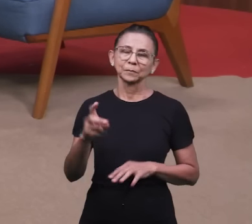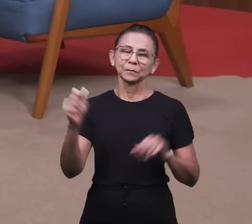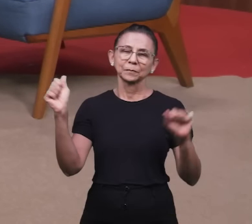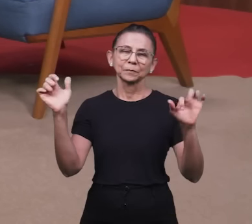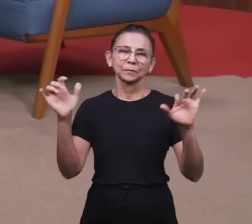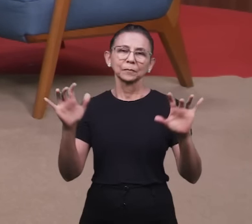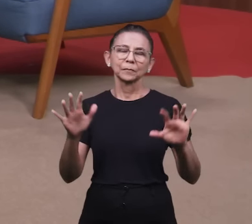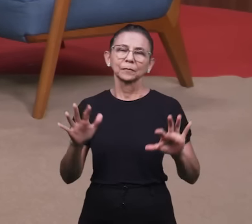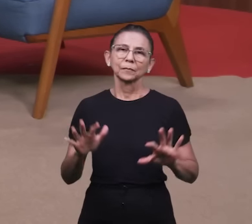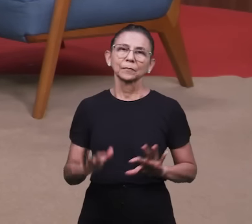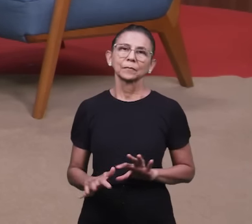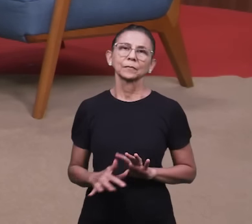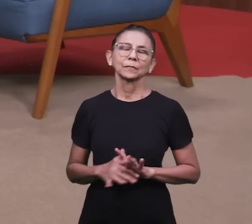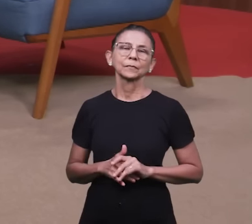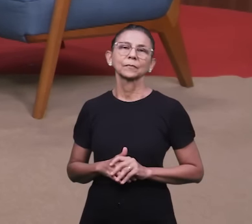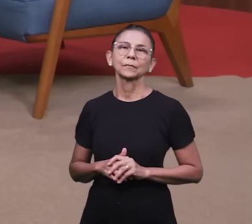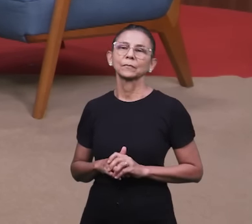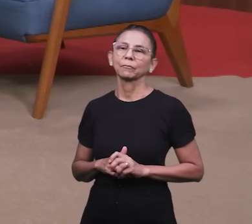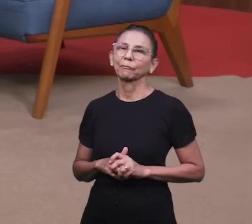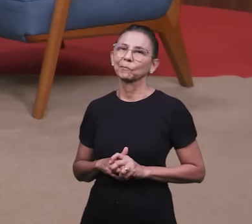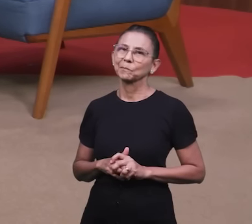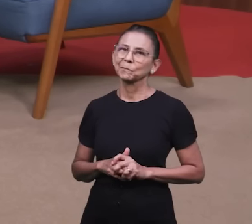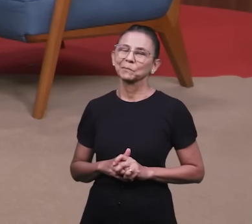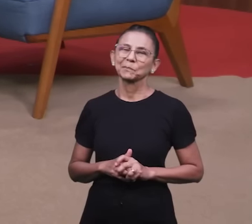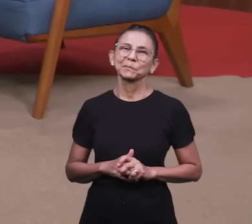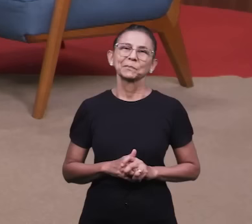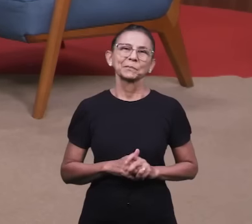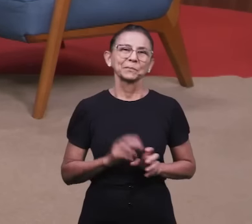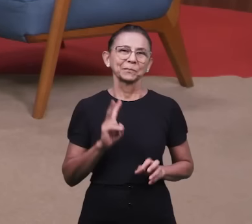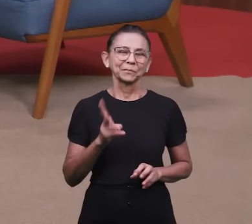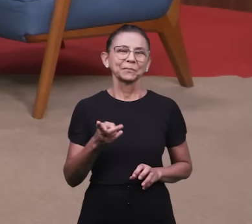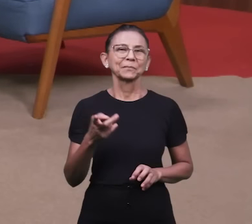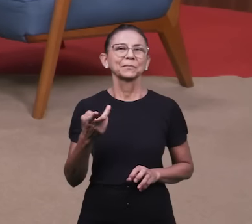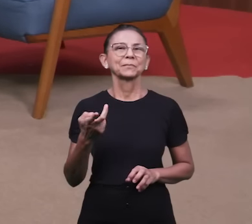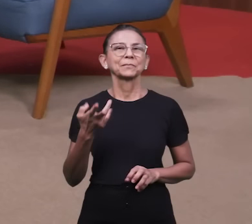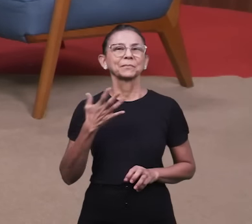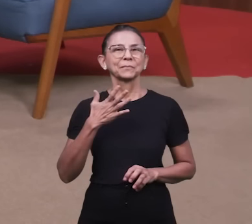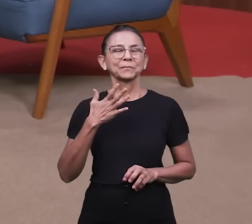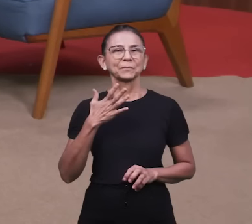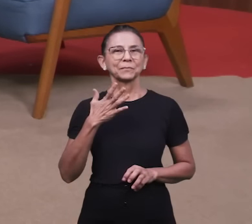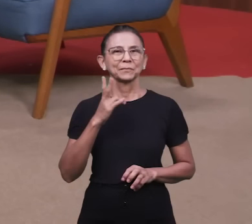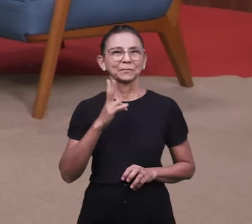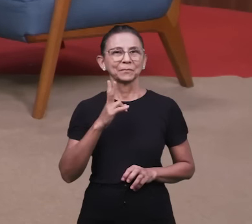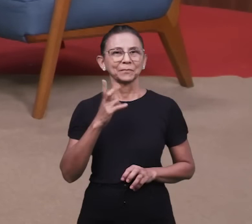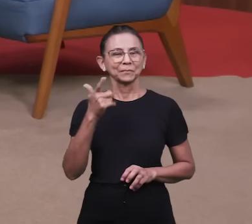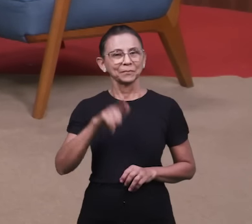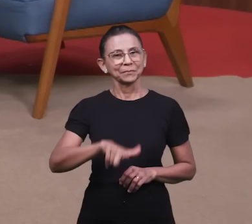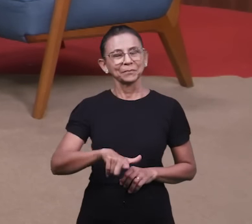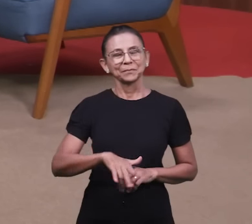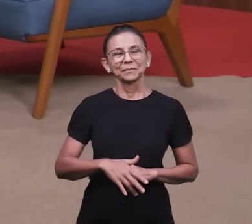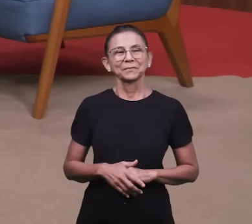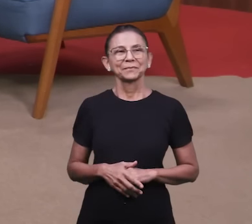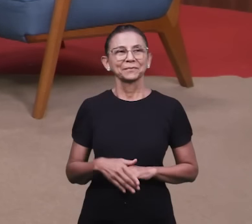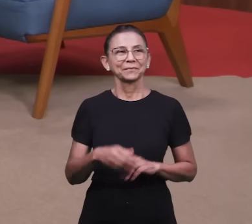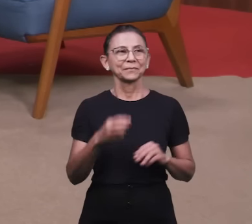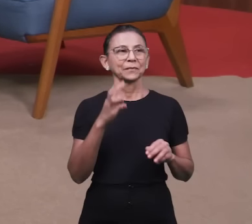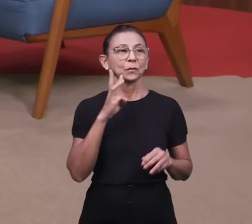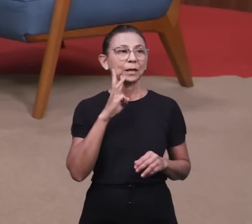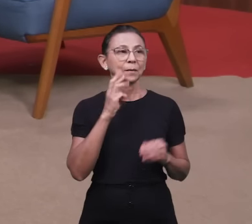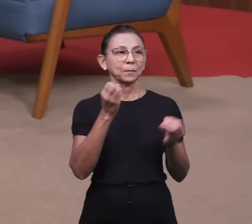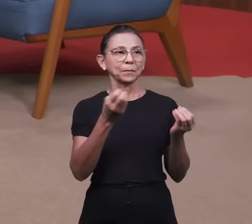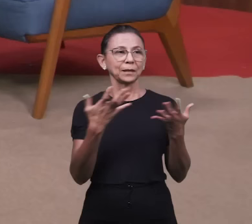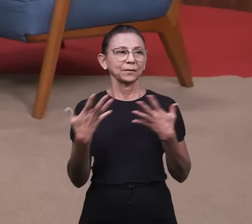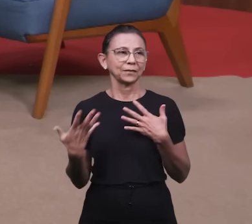e sempre uma benção a gente não não cansa de repetir isso aqui Wallace